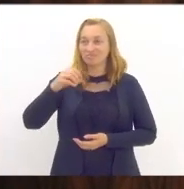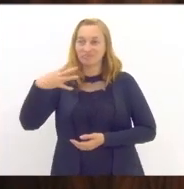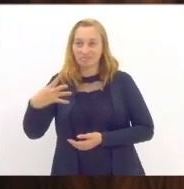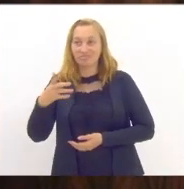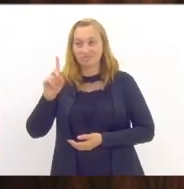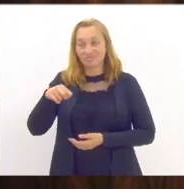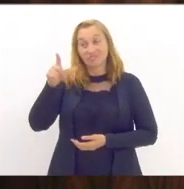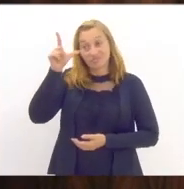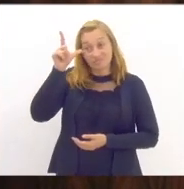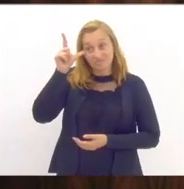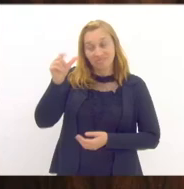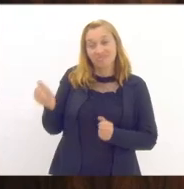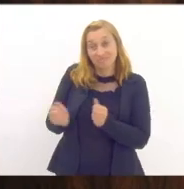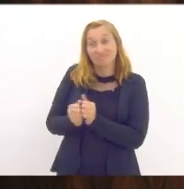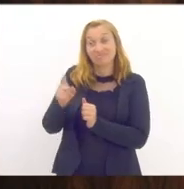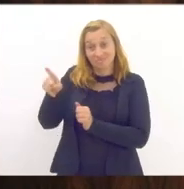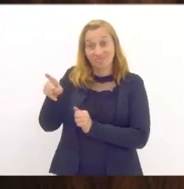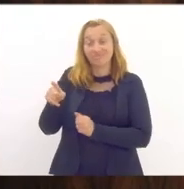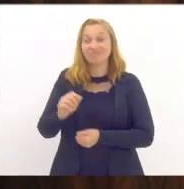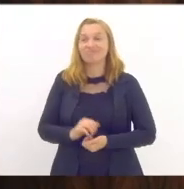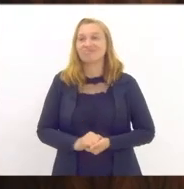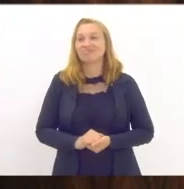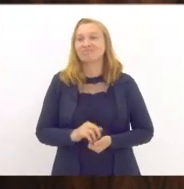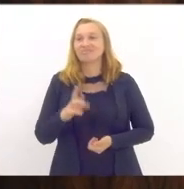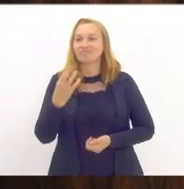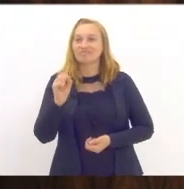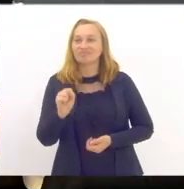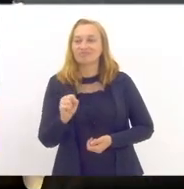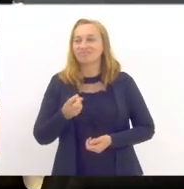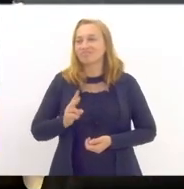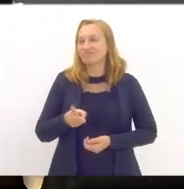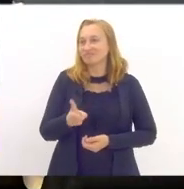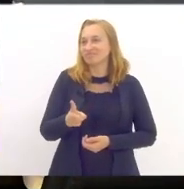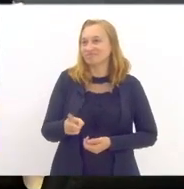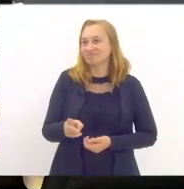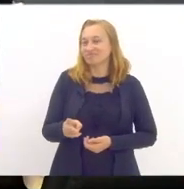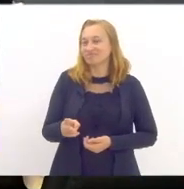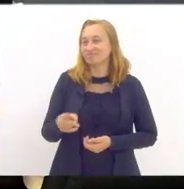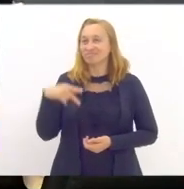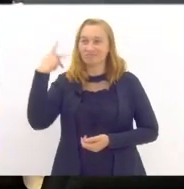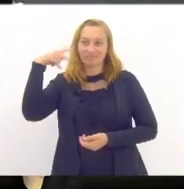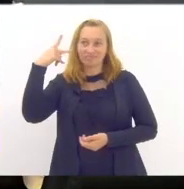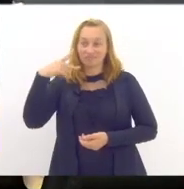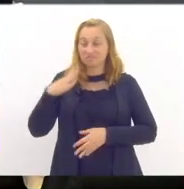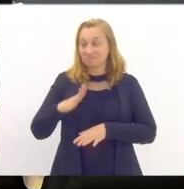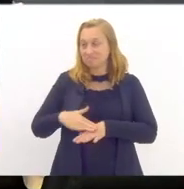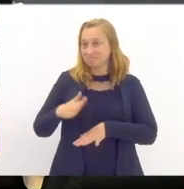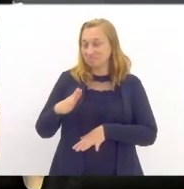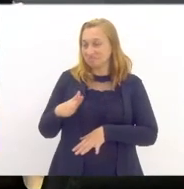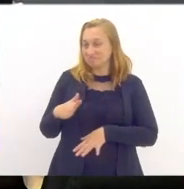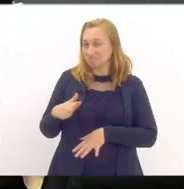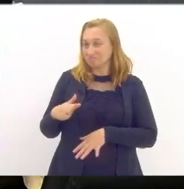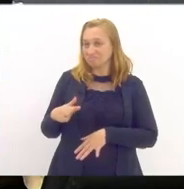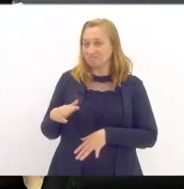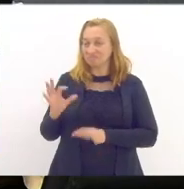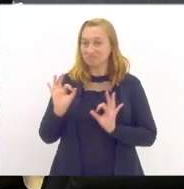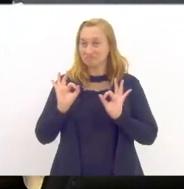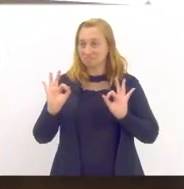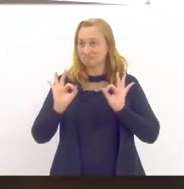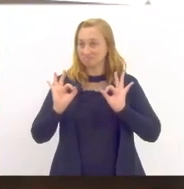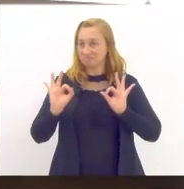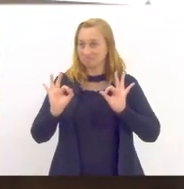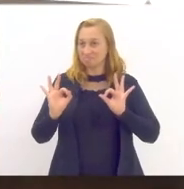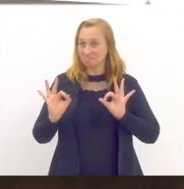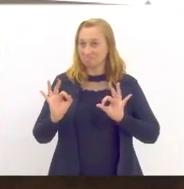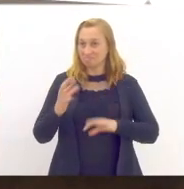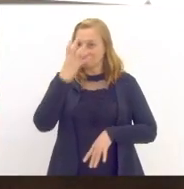Lucinha? Aliás, estávamos lá juntos e Rosa sempre a vereadora mais elegante, mais impecável, mais